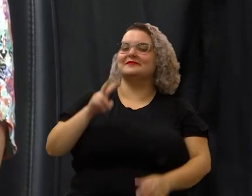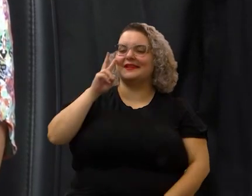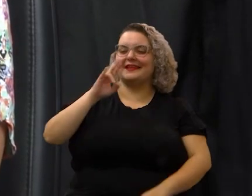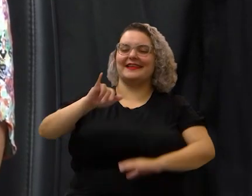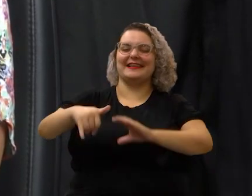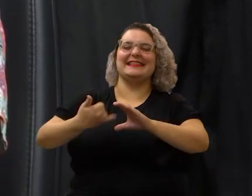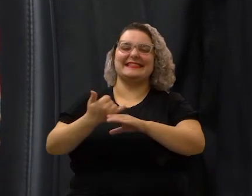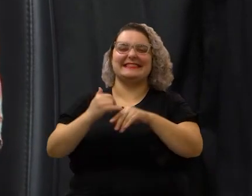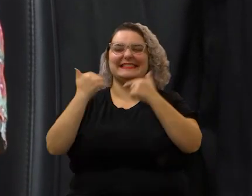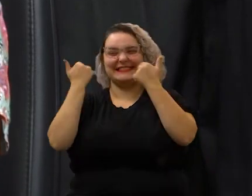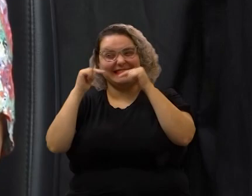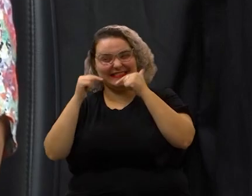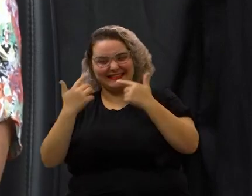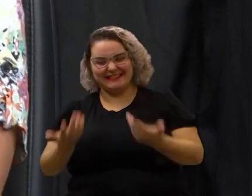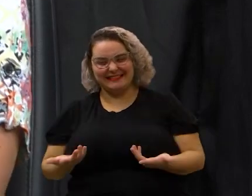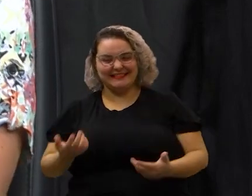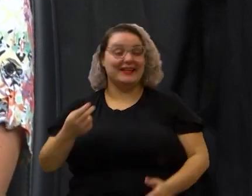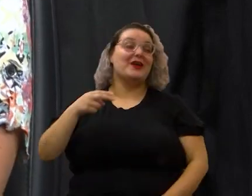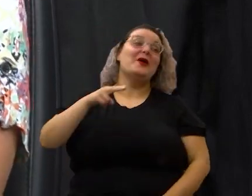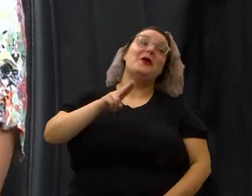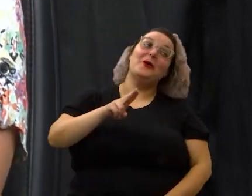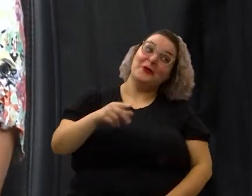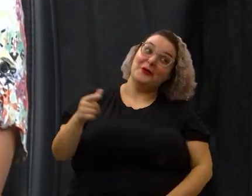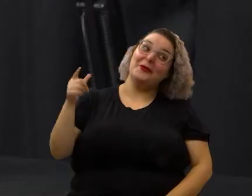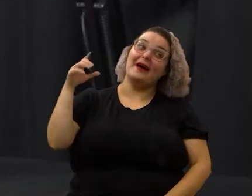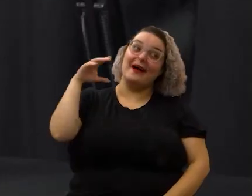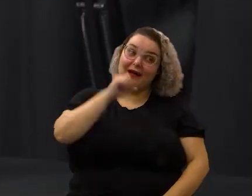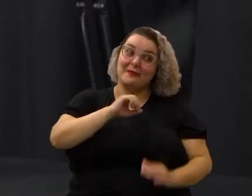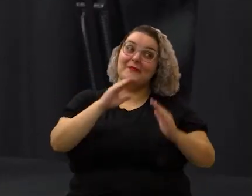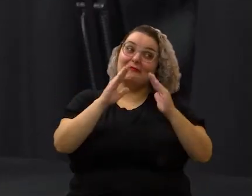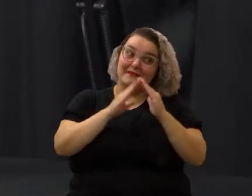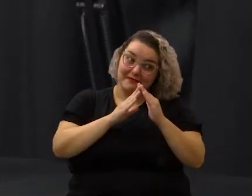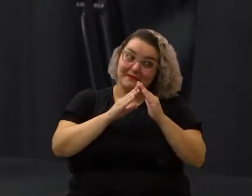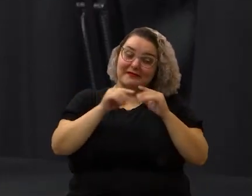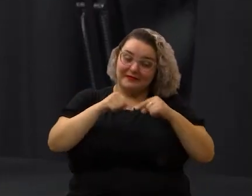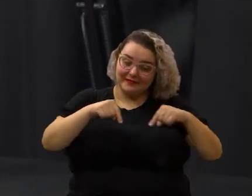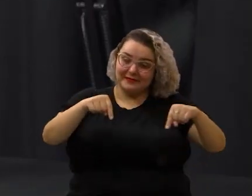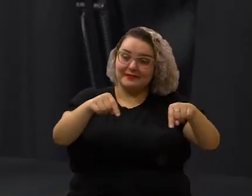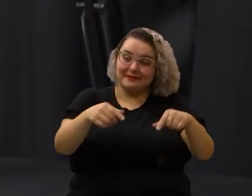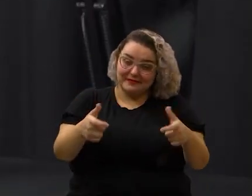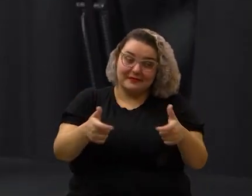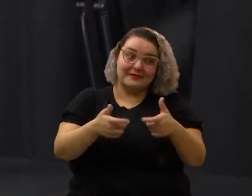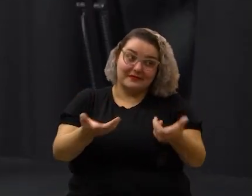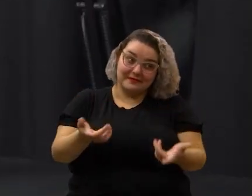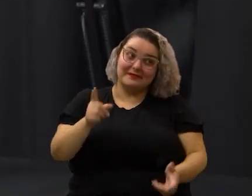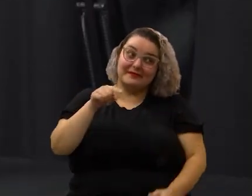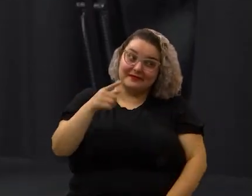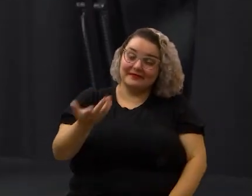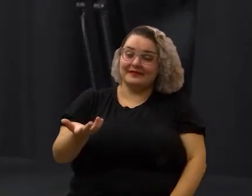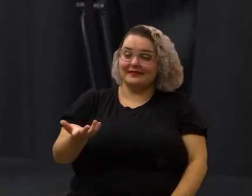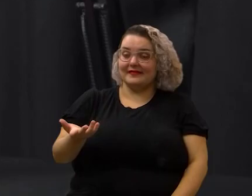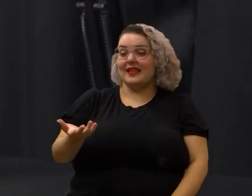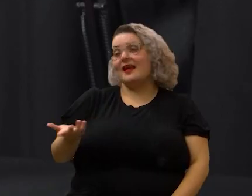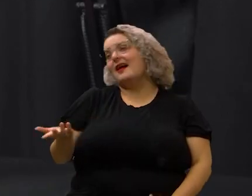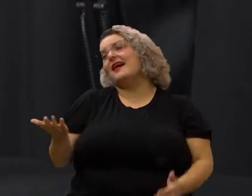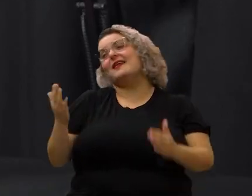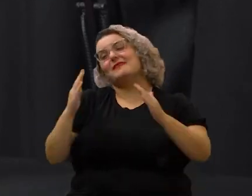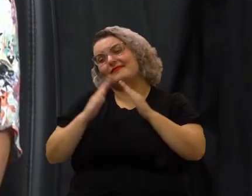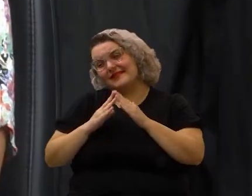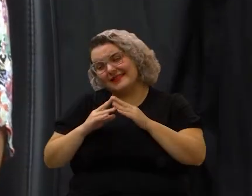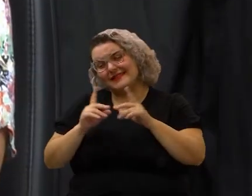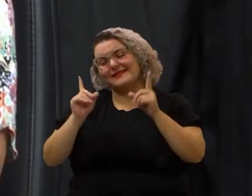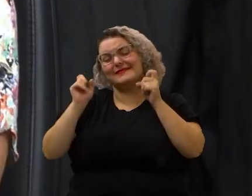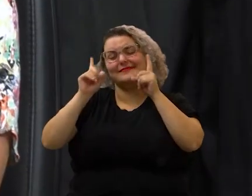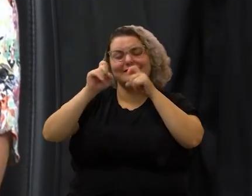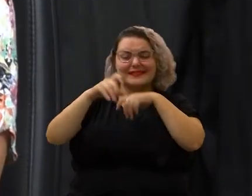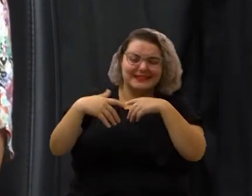eu vi no YouTube. Ou então vai ter que logo procurar uma casinha, nem que seja com quintal pequeno, viu, Mariana? Mas a casa